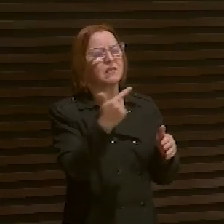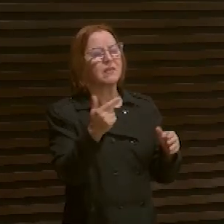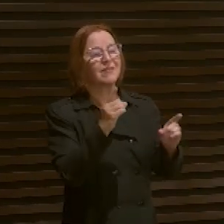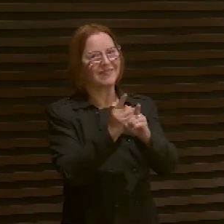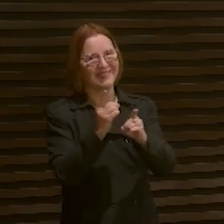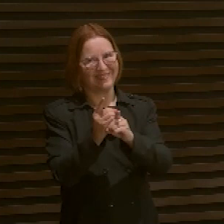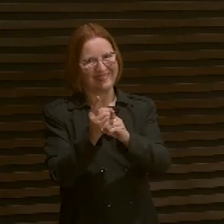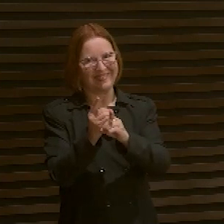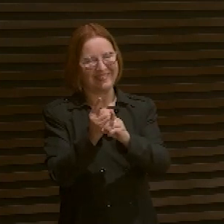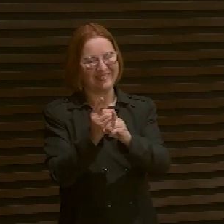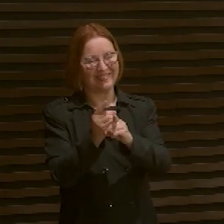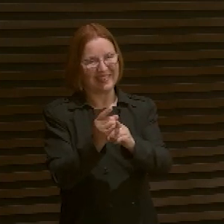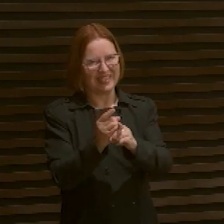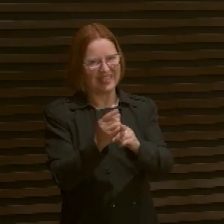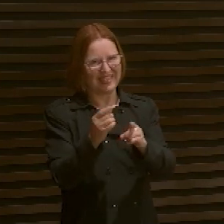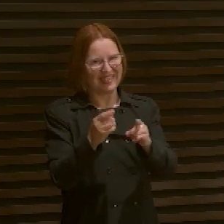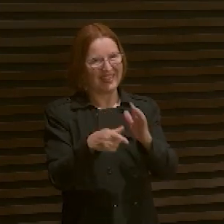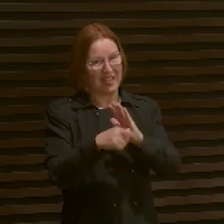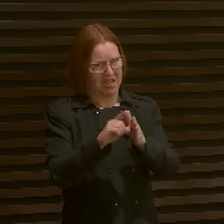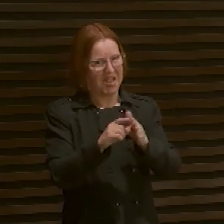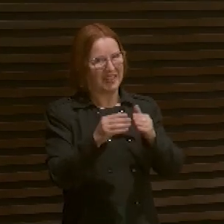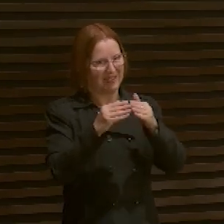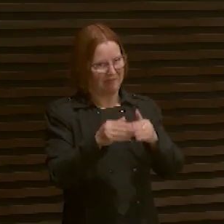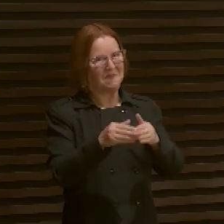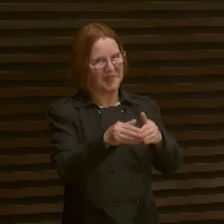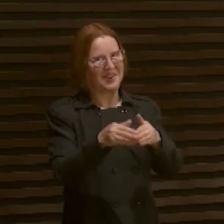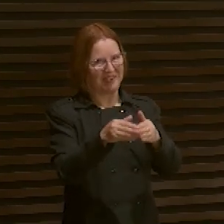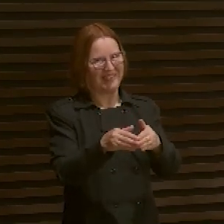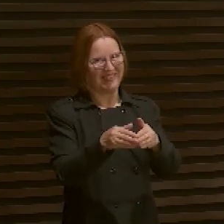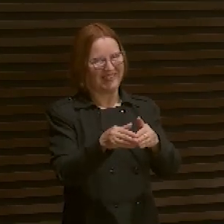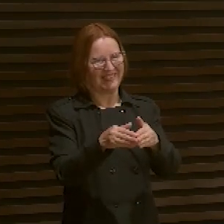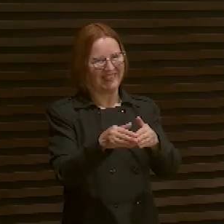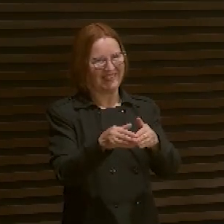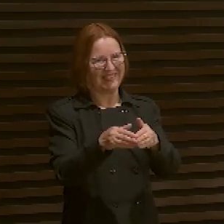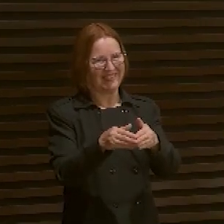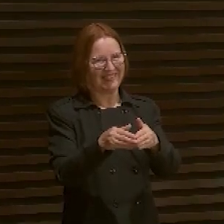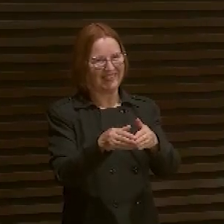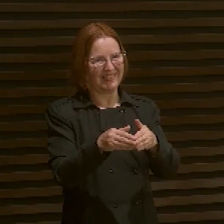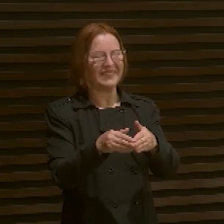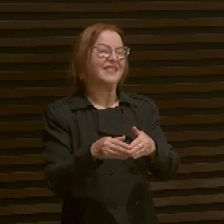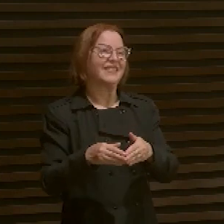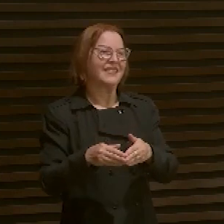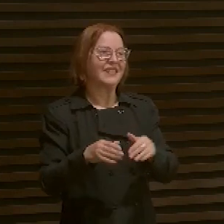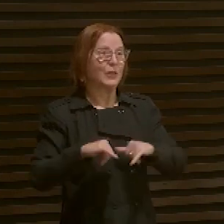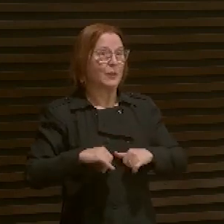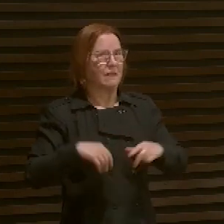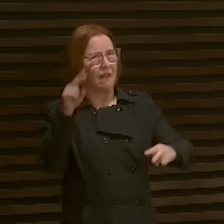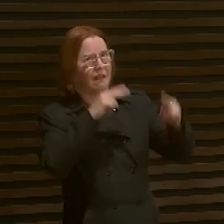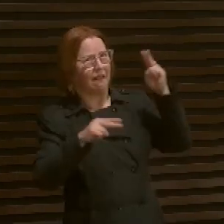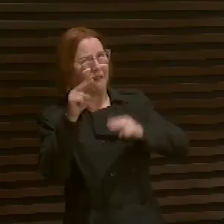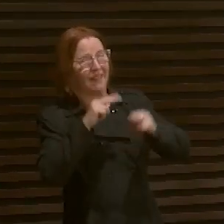Os 12 que passaram pelo barquinho. Os 12 que passaram pela tormenta. Os 12 para quem o caminho foi